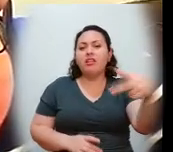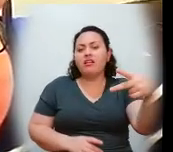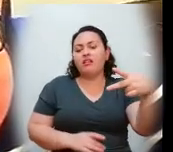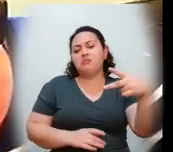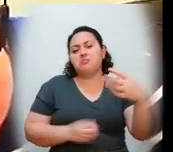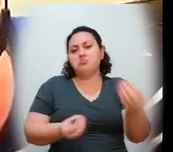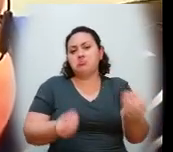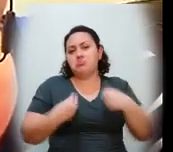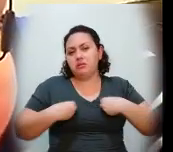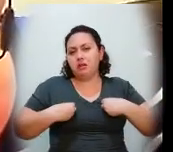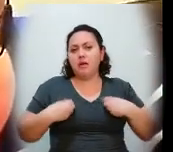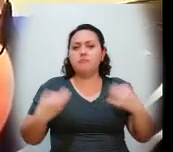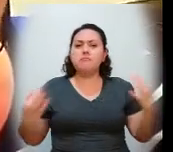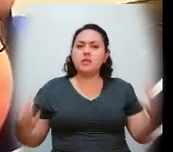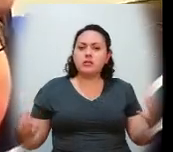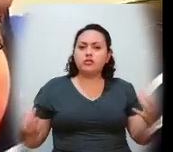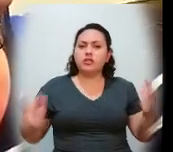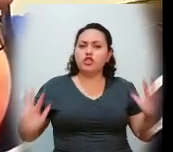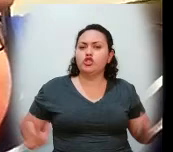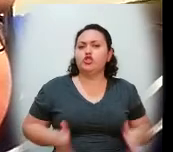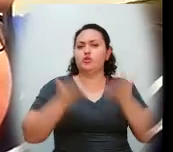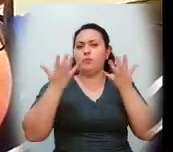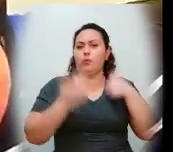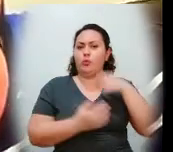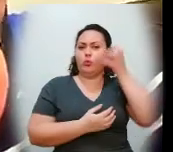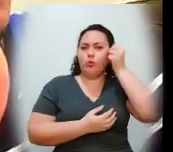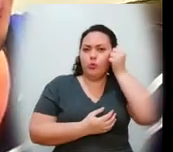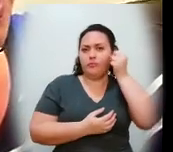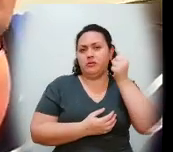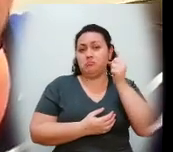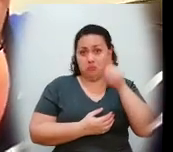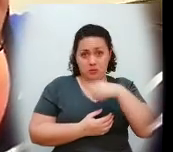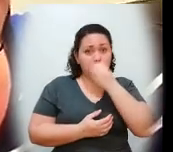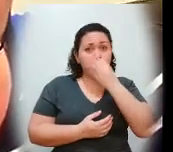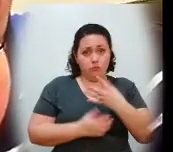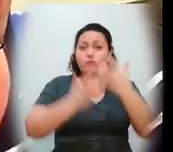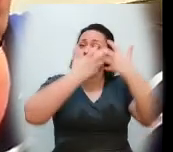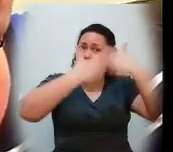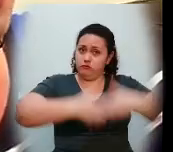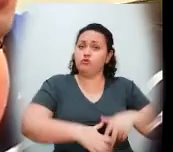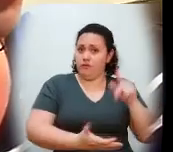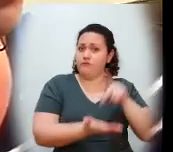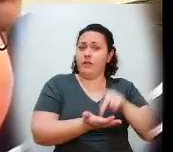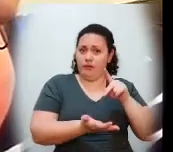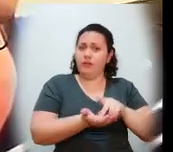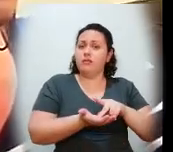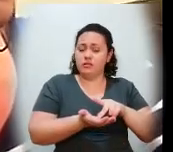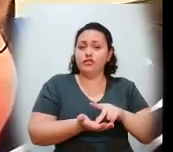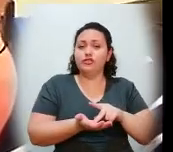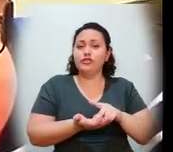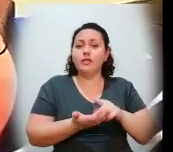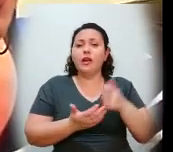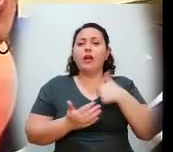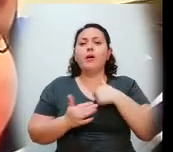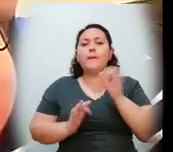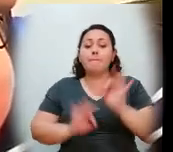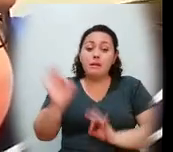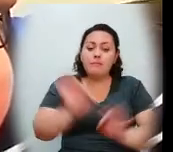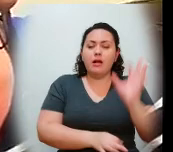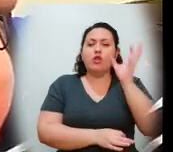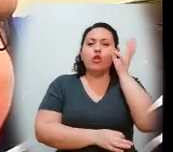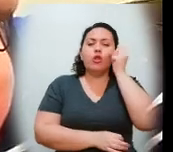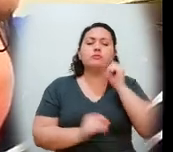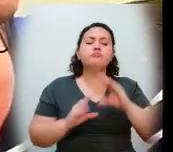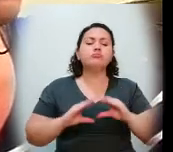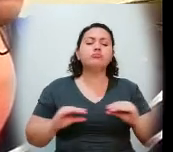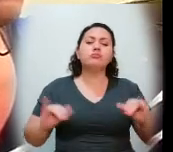uma meditação de indução do sono e são bem eficazes, assim, nos ajudam bastante na hora de poder relaxar, na hora